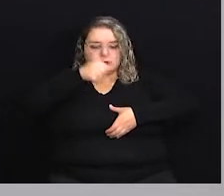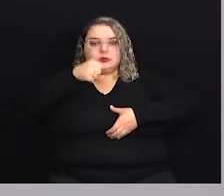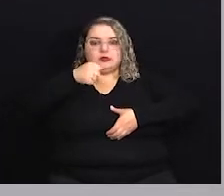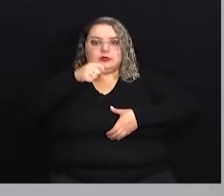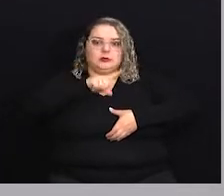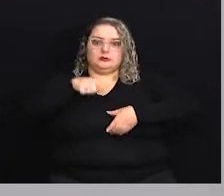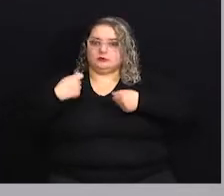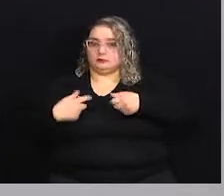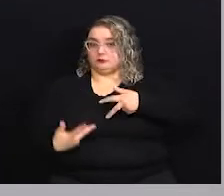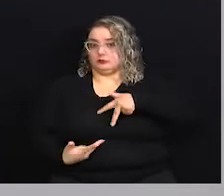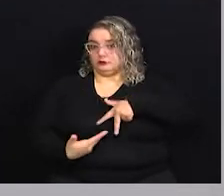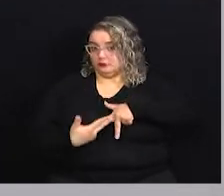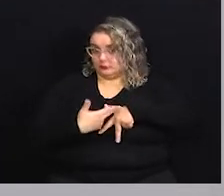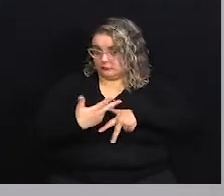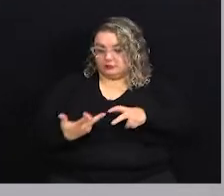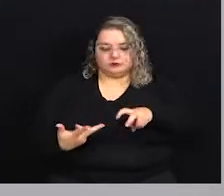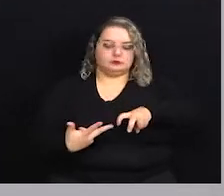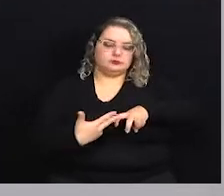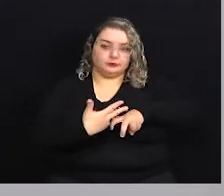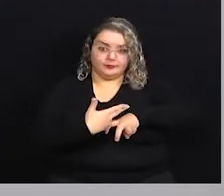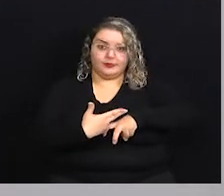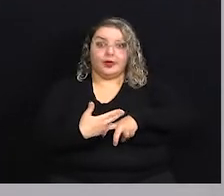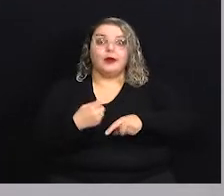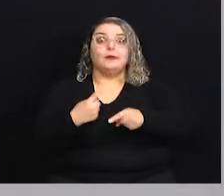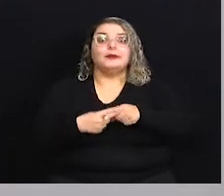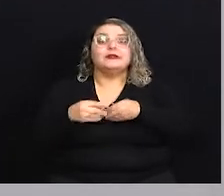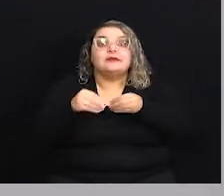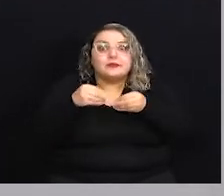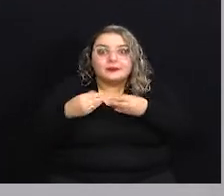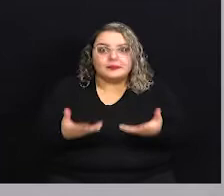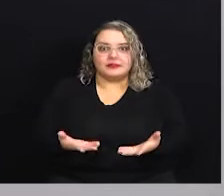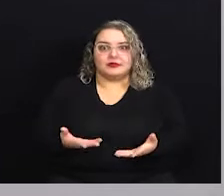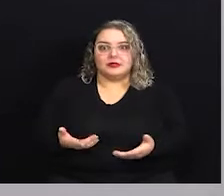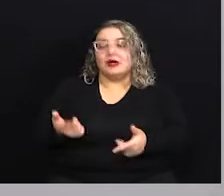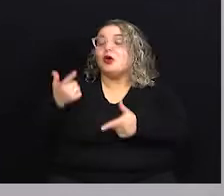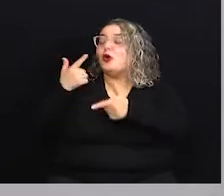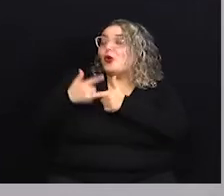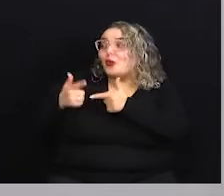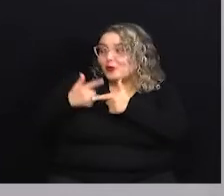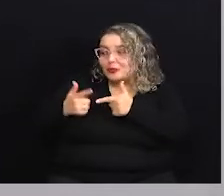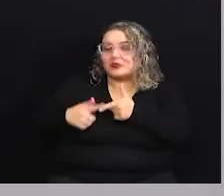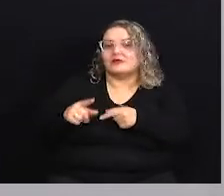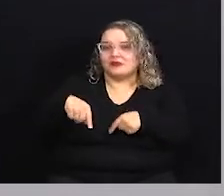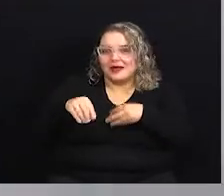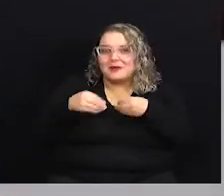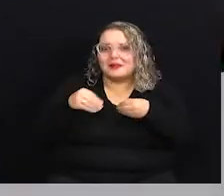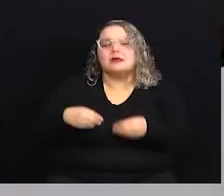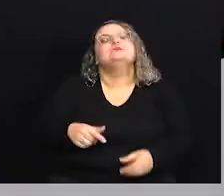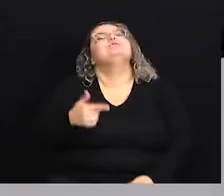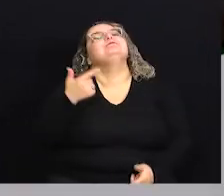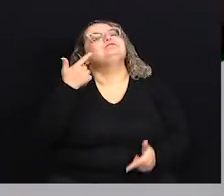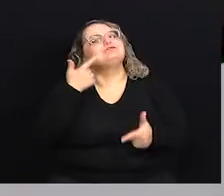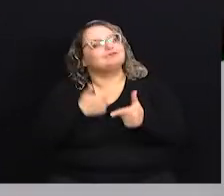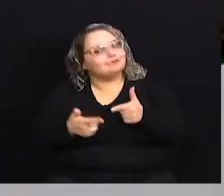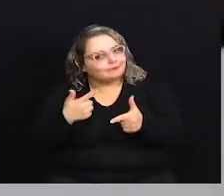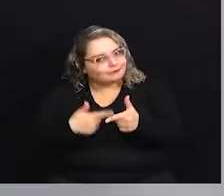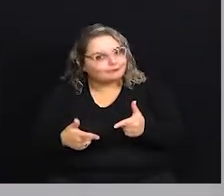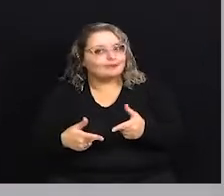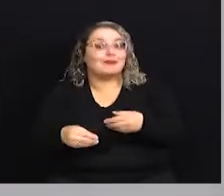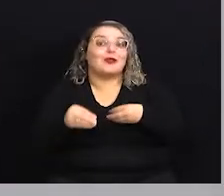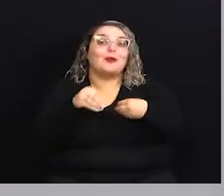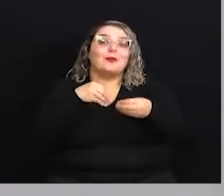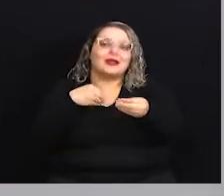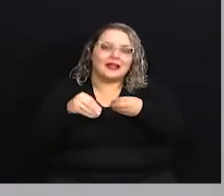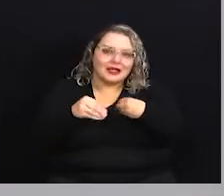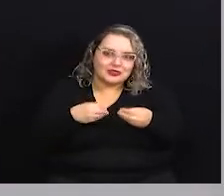alto, e conseguimos retirar sem precisar do acesso cirúrgico, que ainda estava até com as embalagens. O problema foi a embalagem nesse